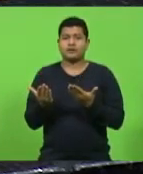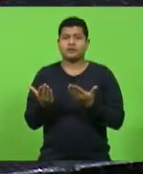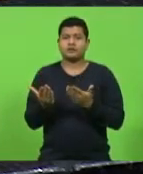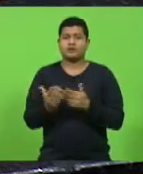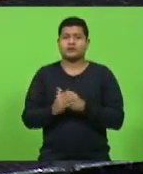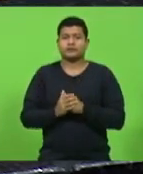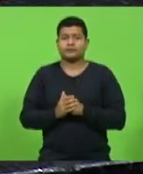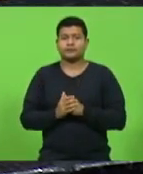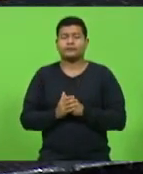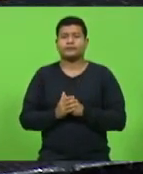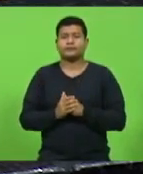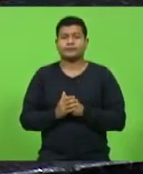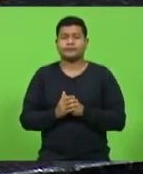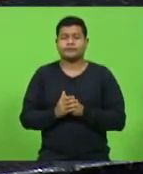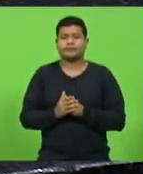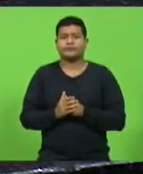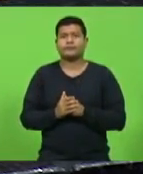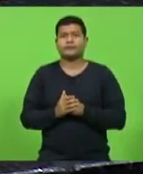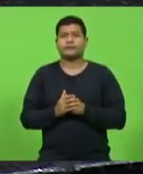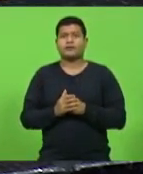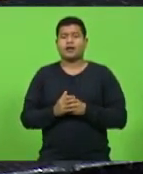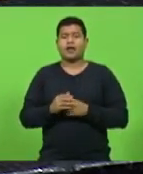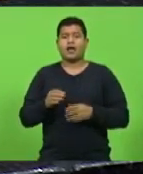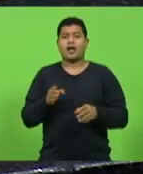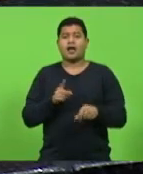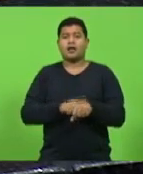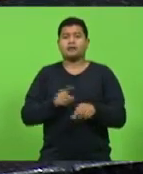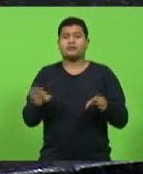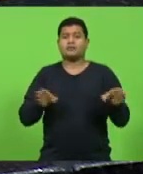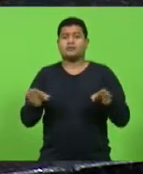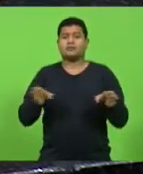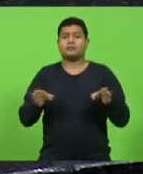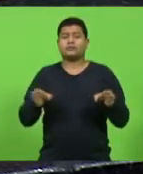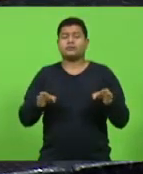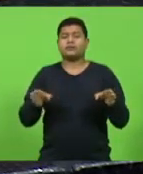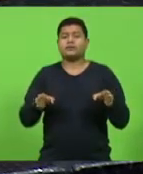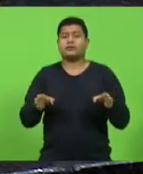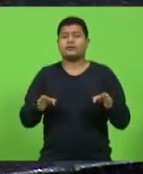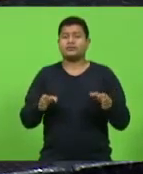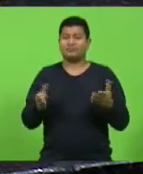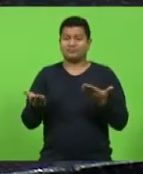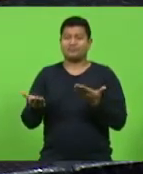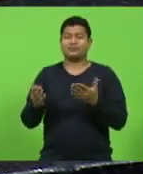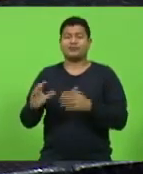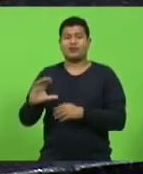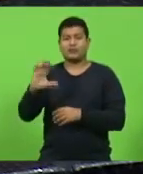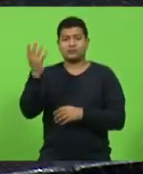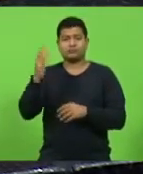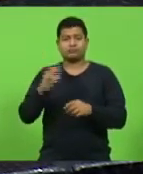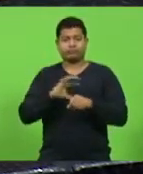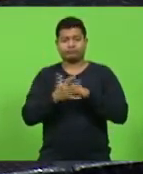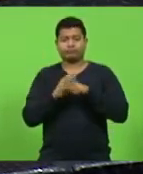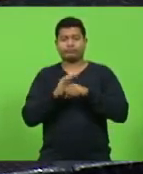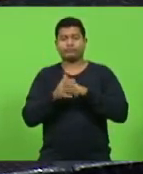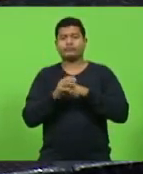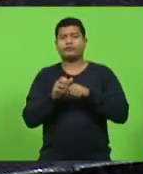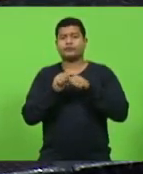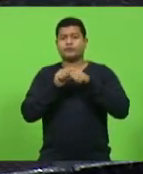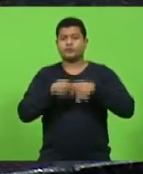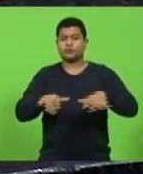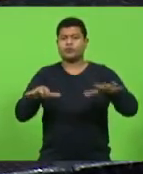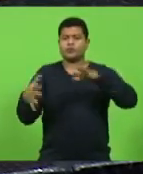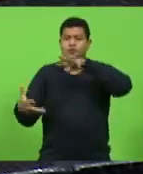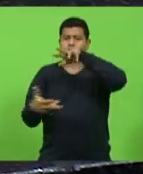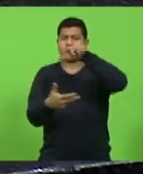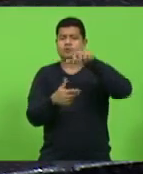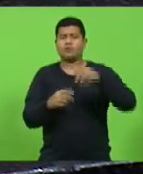todos bem nesse momento, diante da tragédia que o vírus causa no mundo, das milhões de vidas